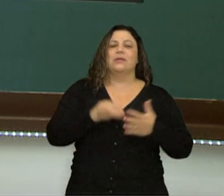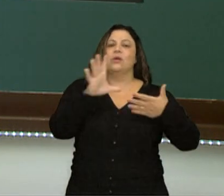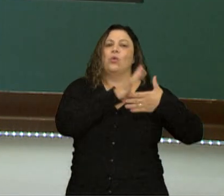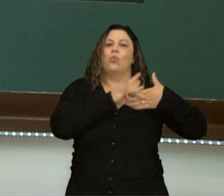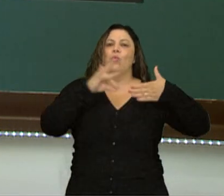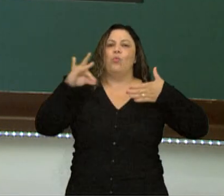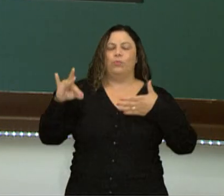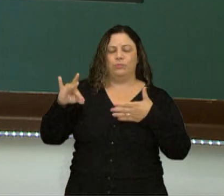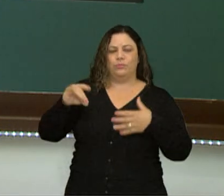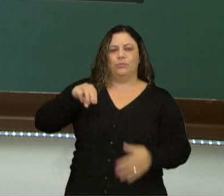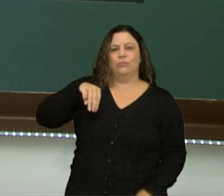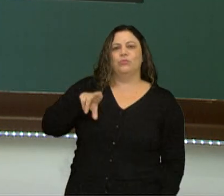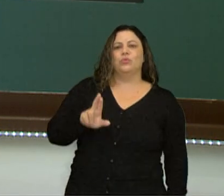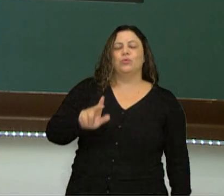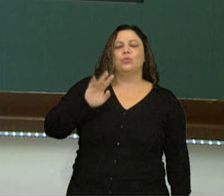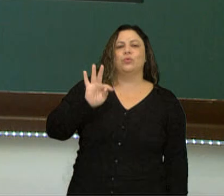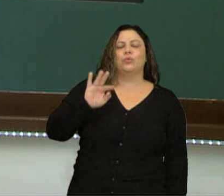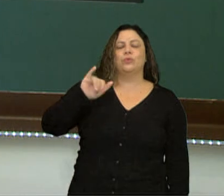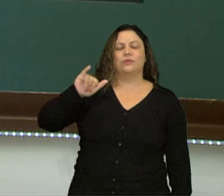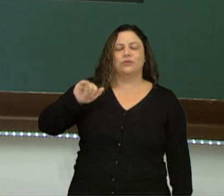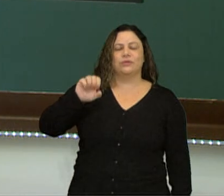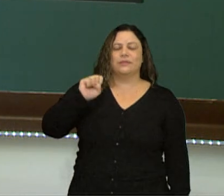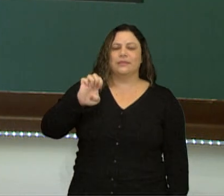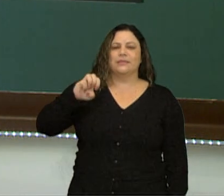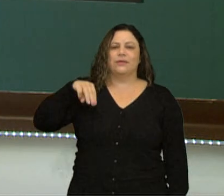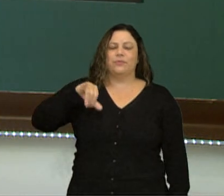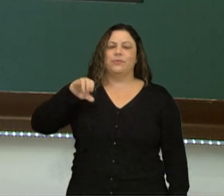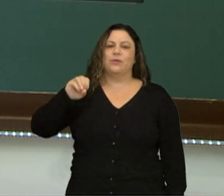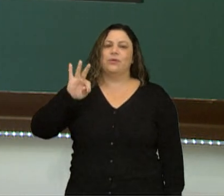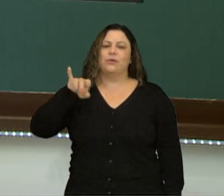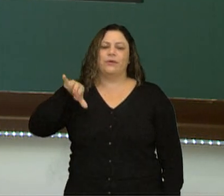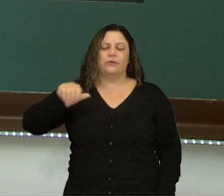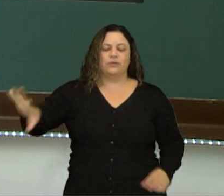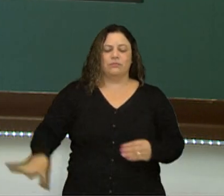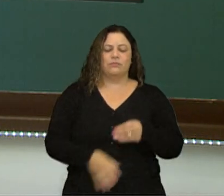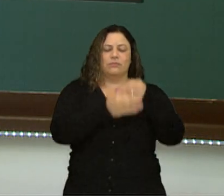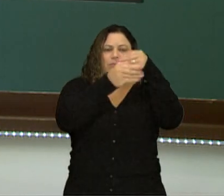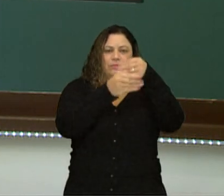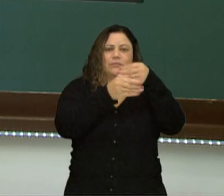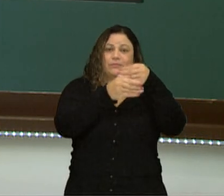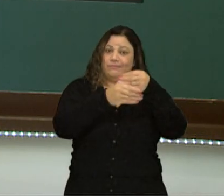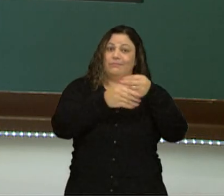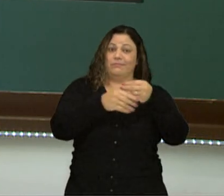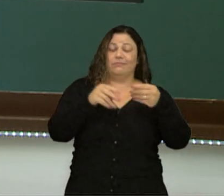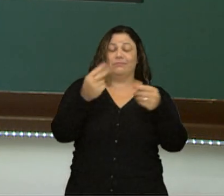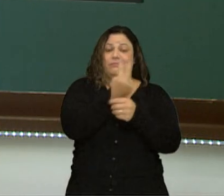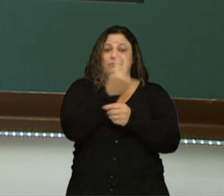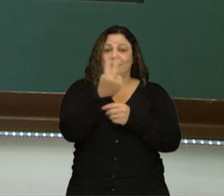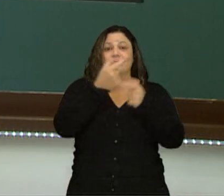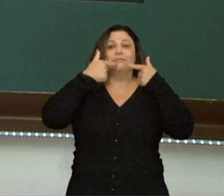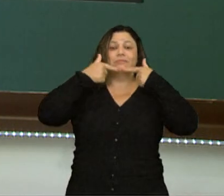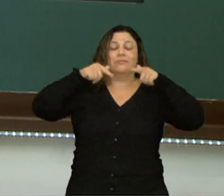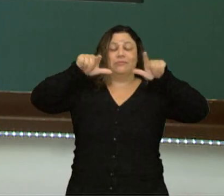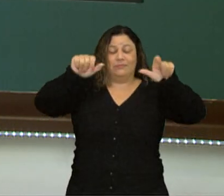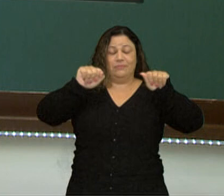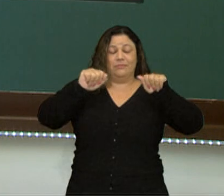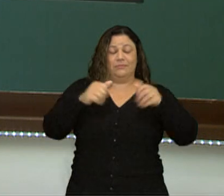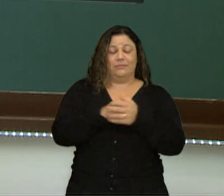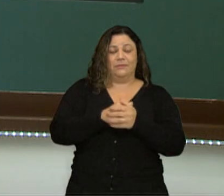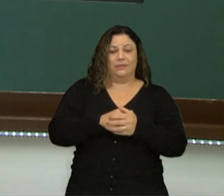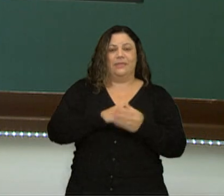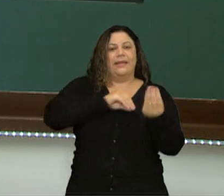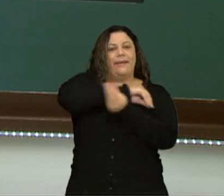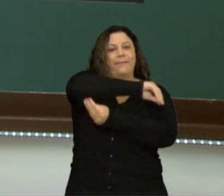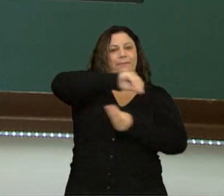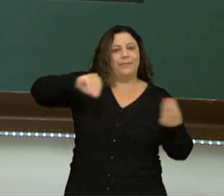multissemiótica. Estão lembrados, né? A junção das 2 linguagens dá uma linguagem mista